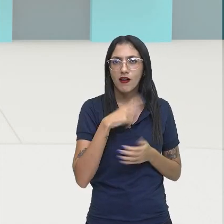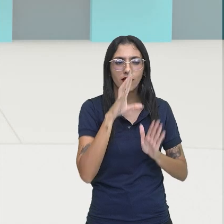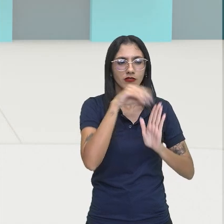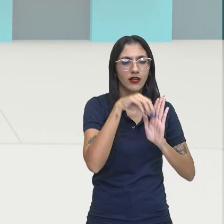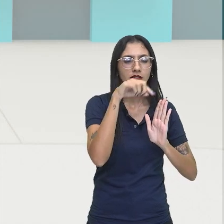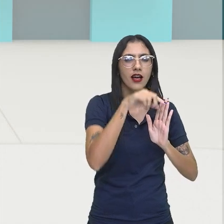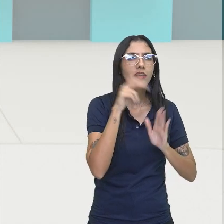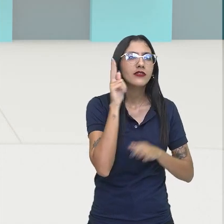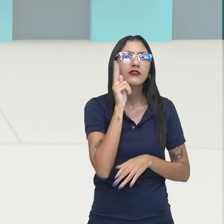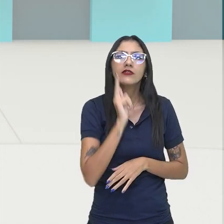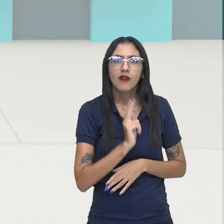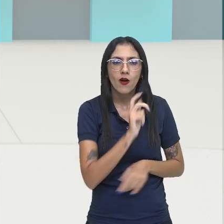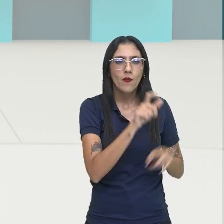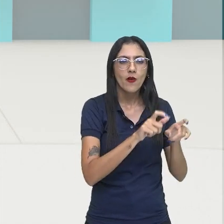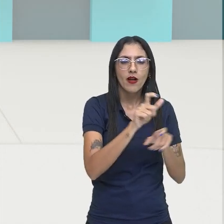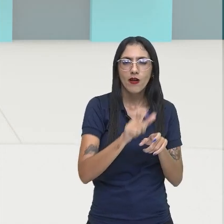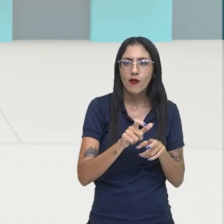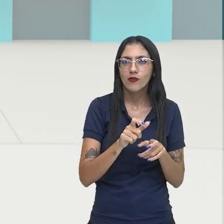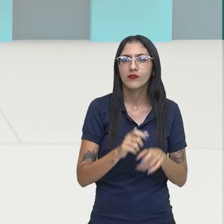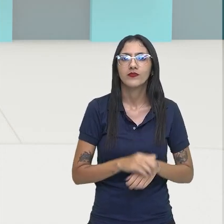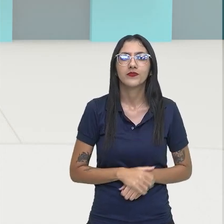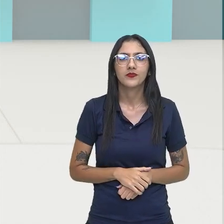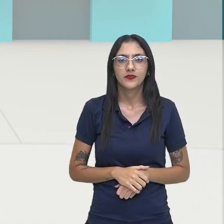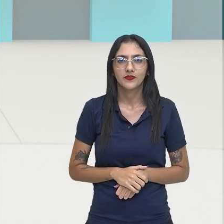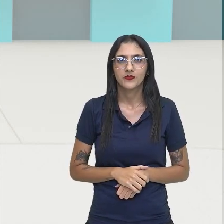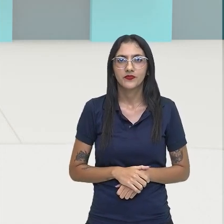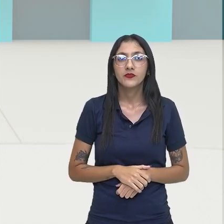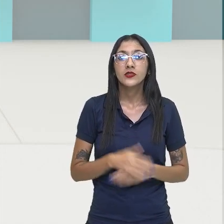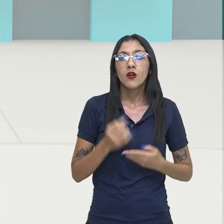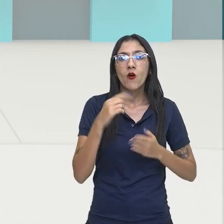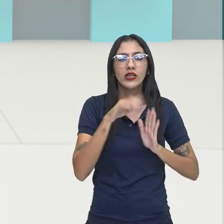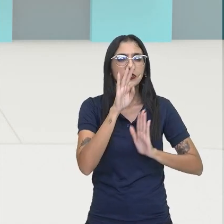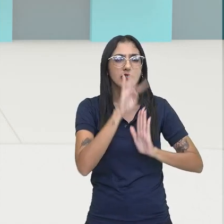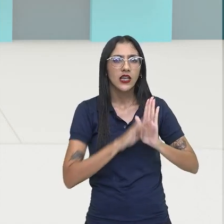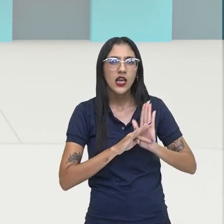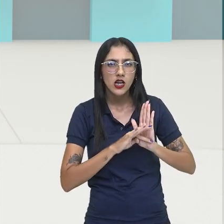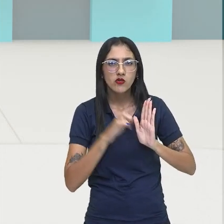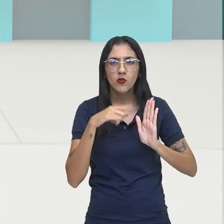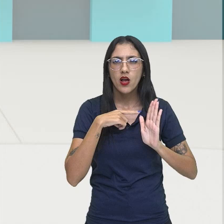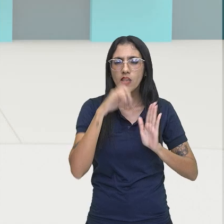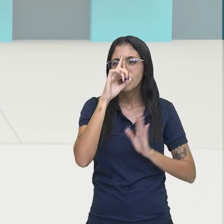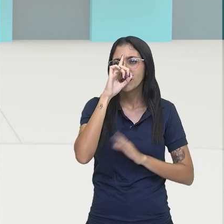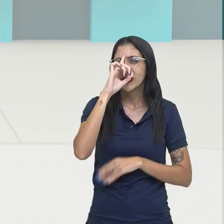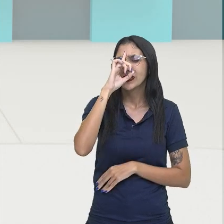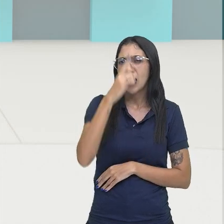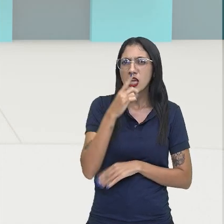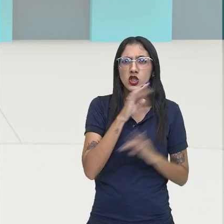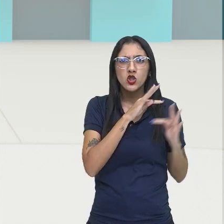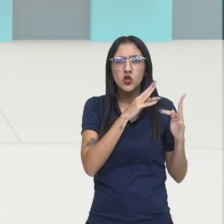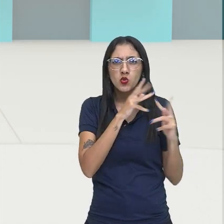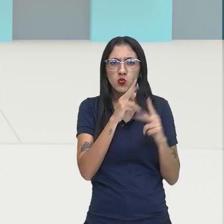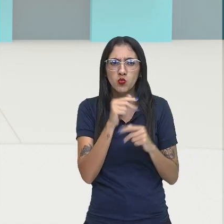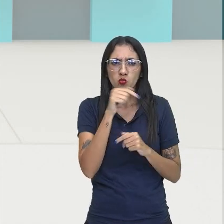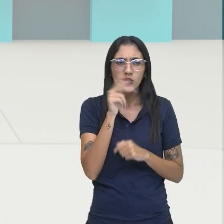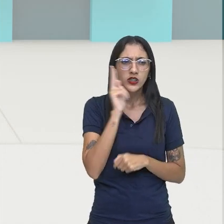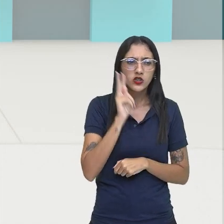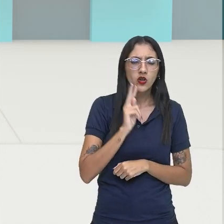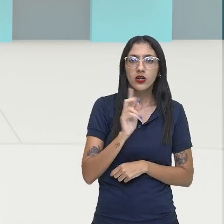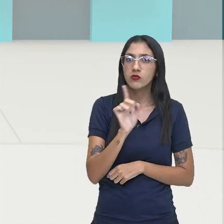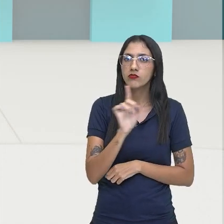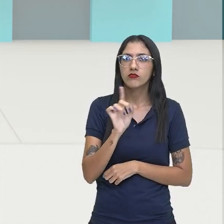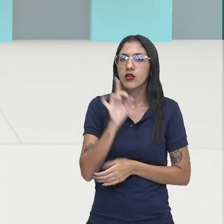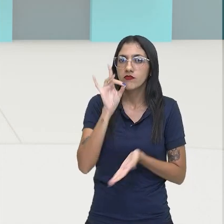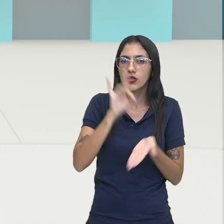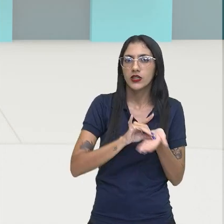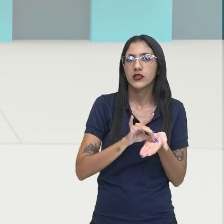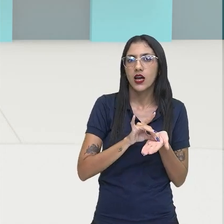história, as personagens. Lembrando que quando a gente fala de um texto fictício, tudo que está ali não é real. E quando a gente